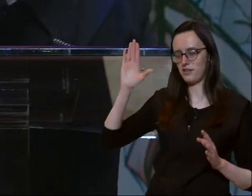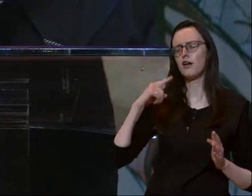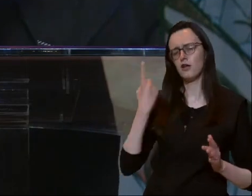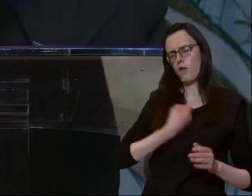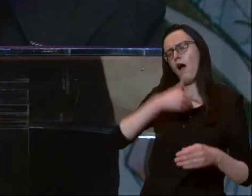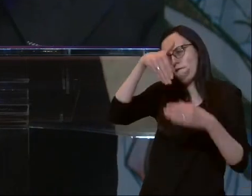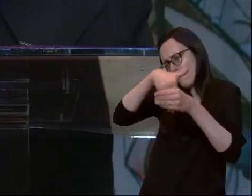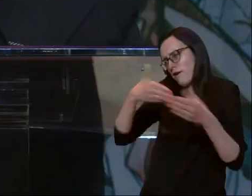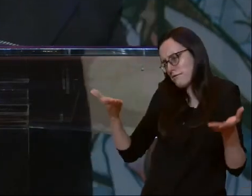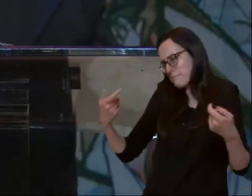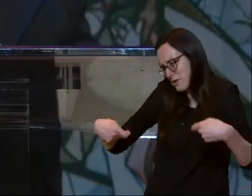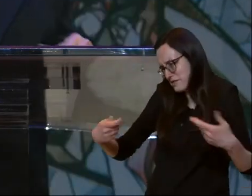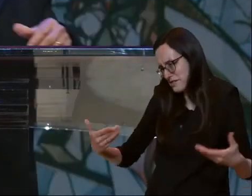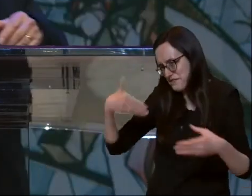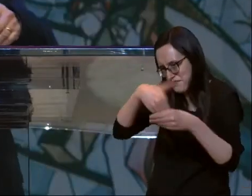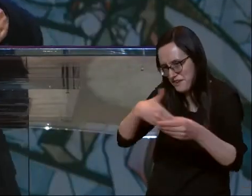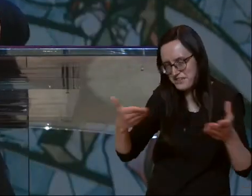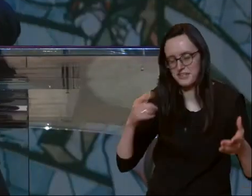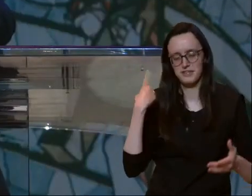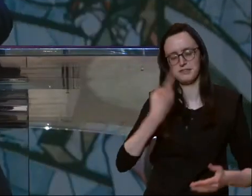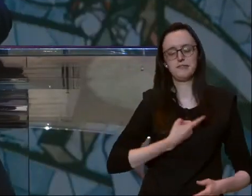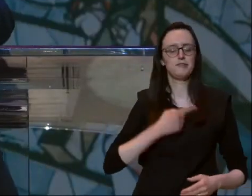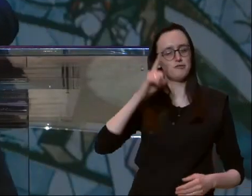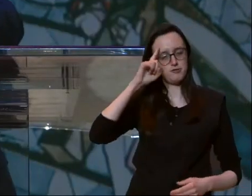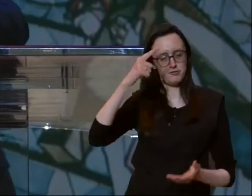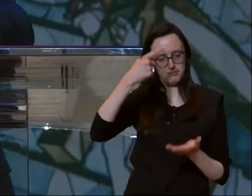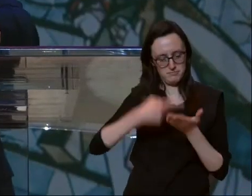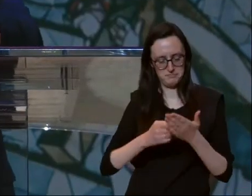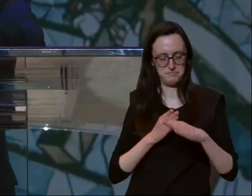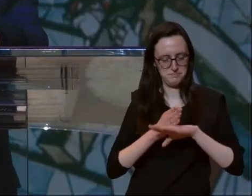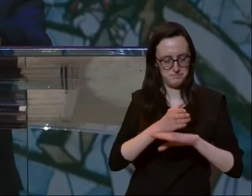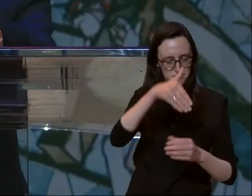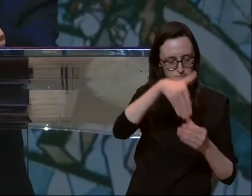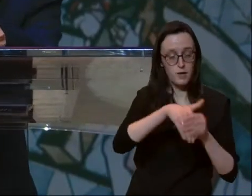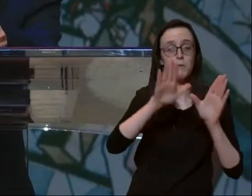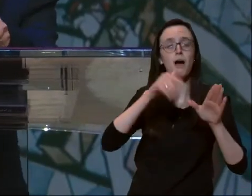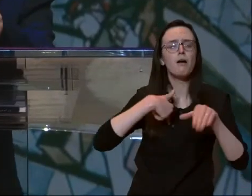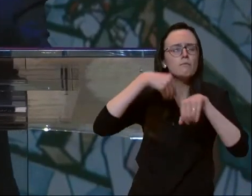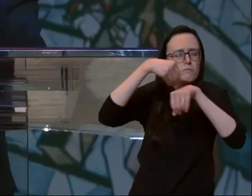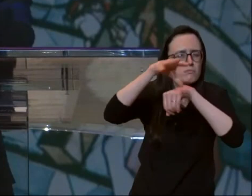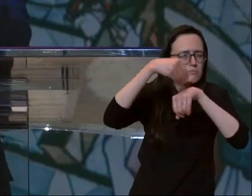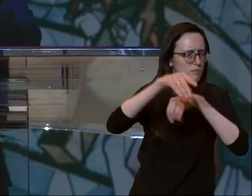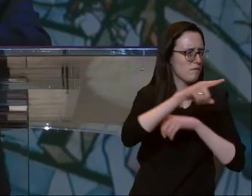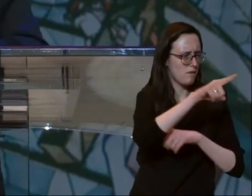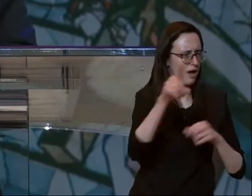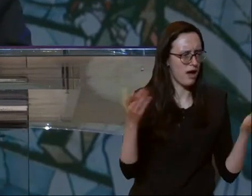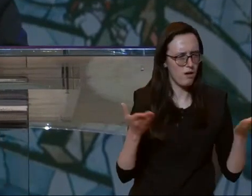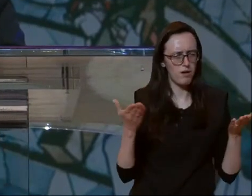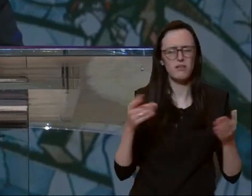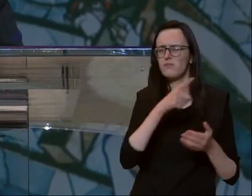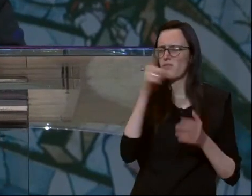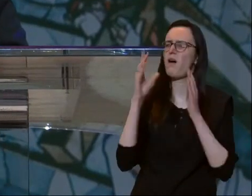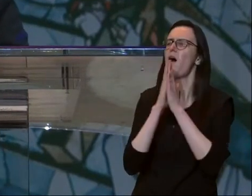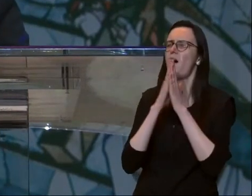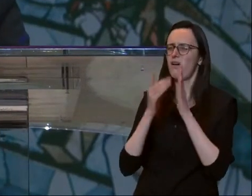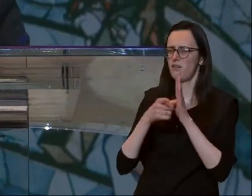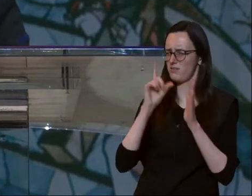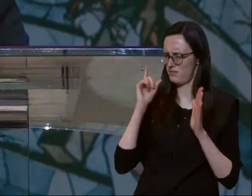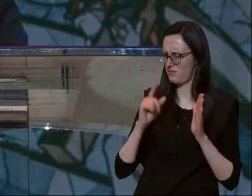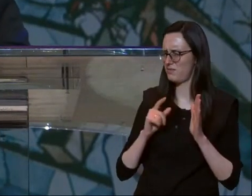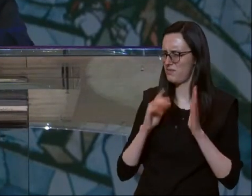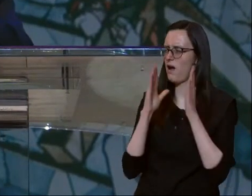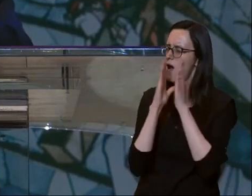temos que votar. E a minha orientação nesta hora é que você ore ao